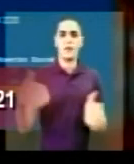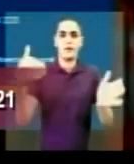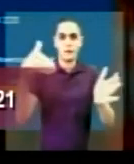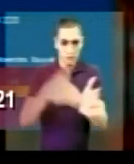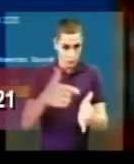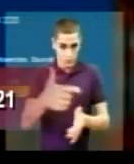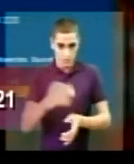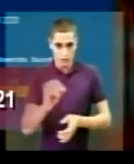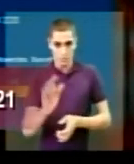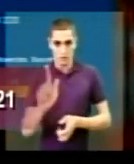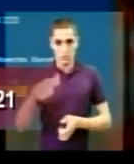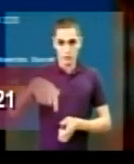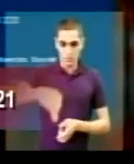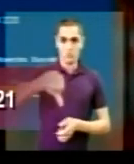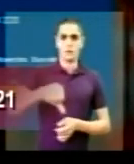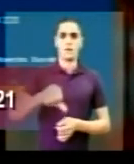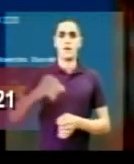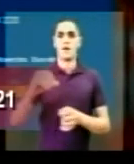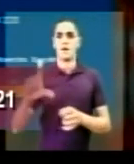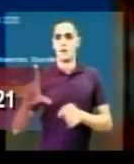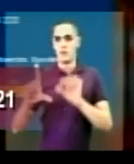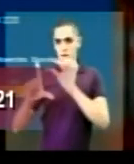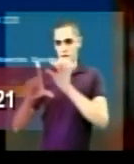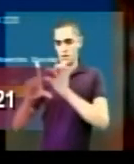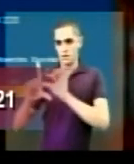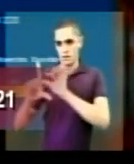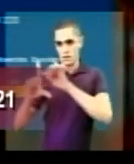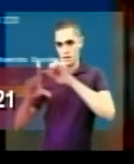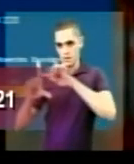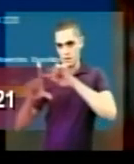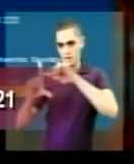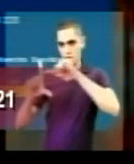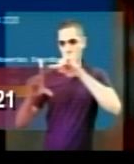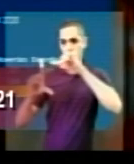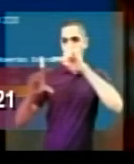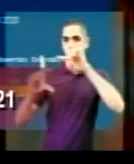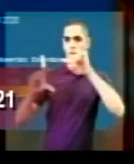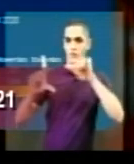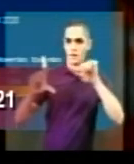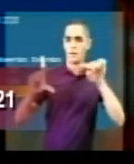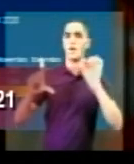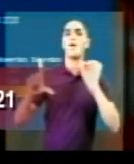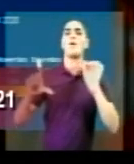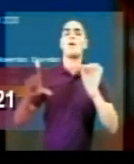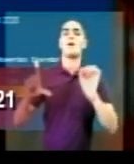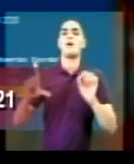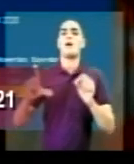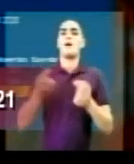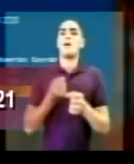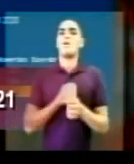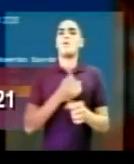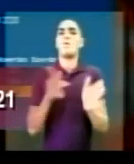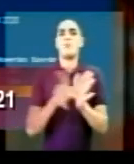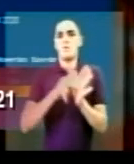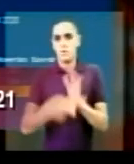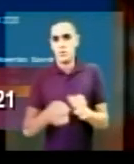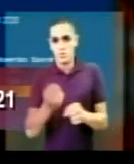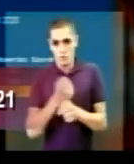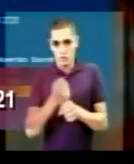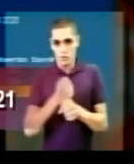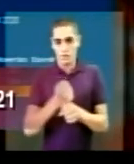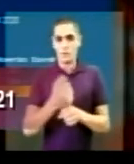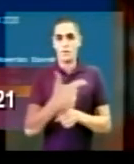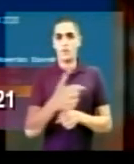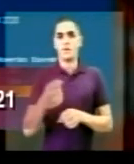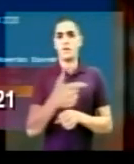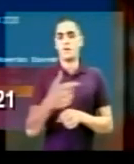de cima é o ano de 2020, aqui para o município de São José do Rio Preto. Então, nós estamos trabalhando com excessos de óbitos que